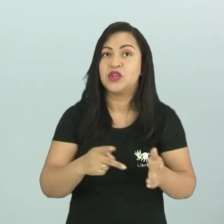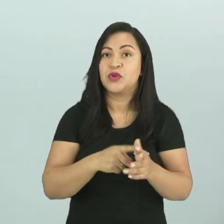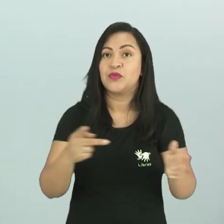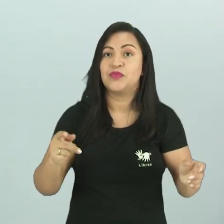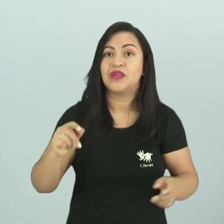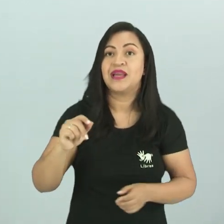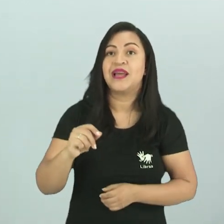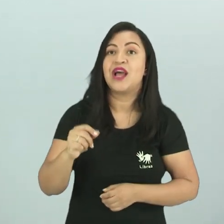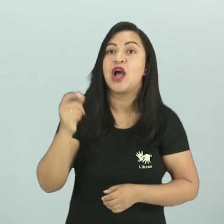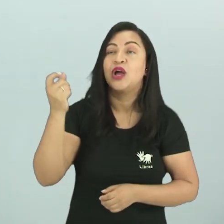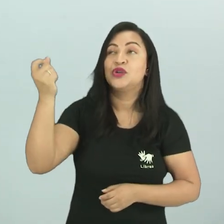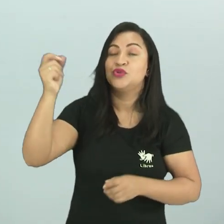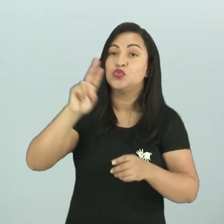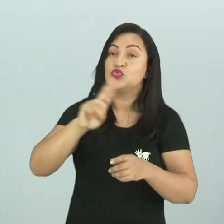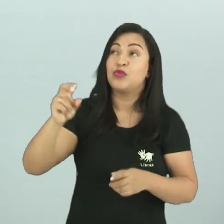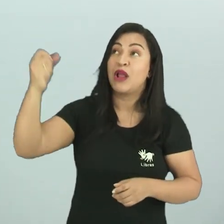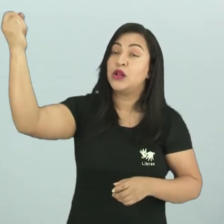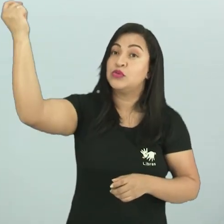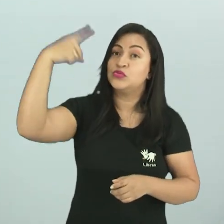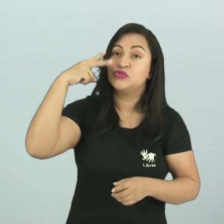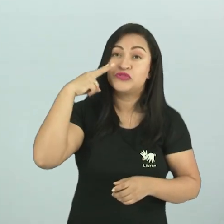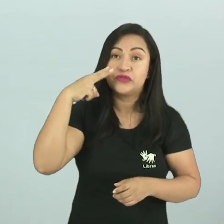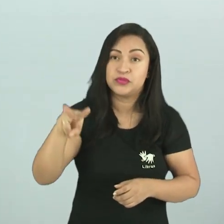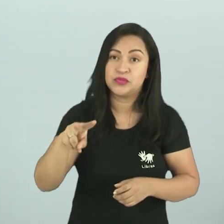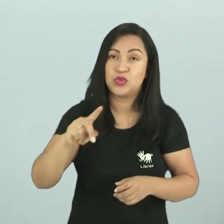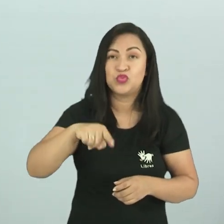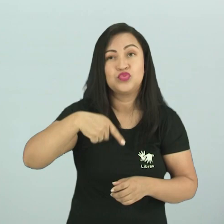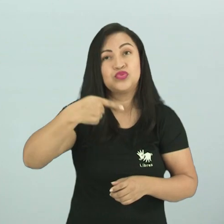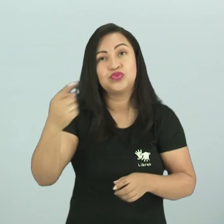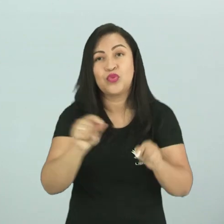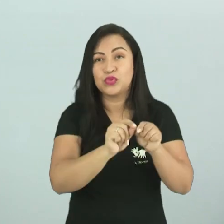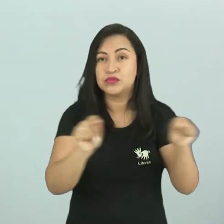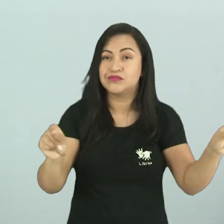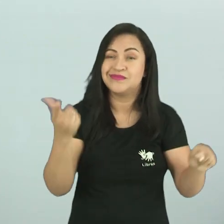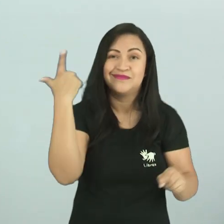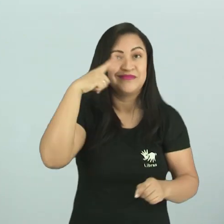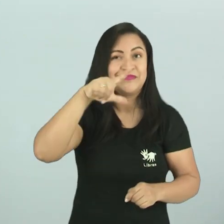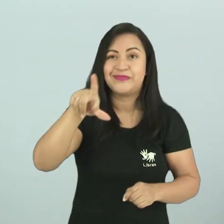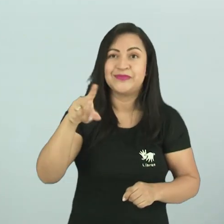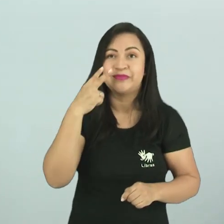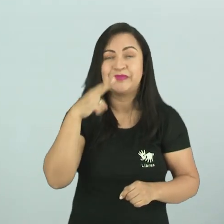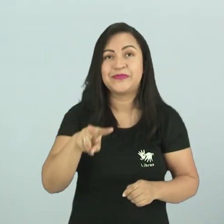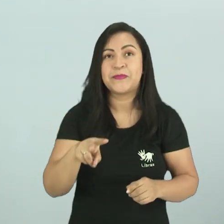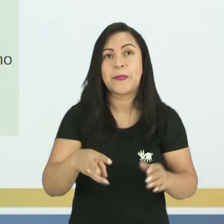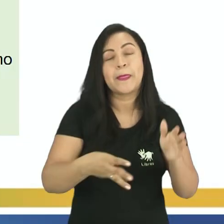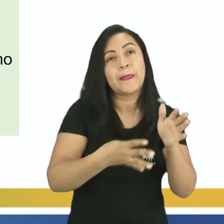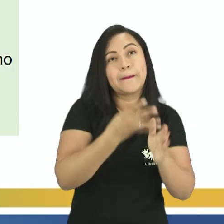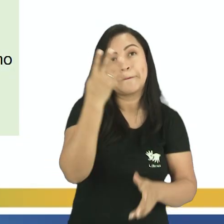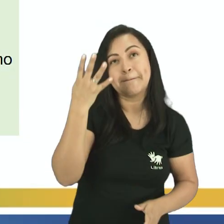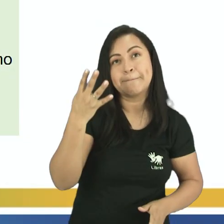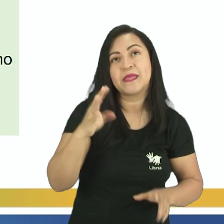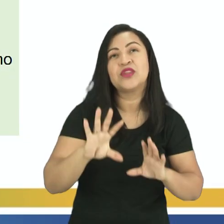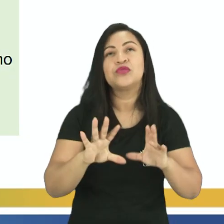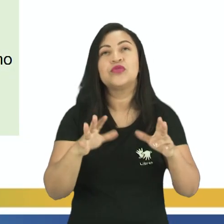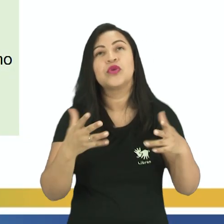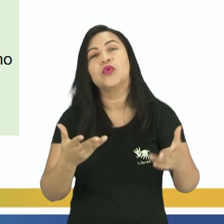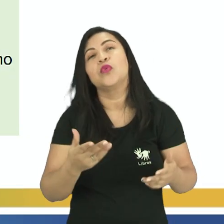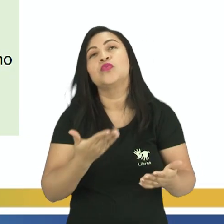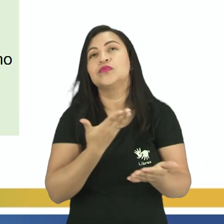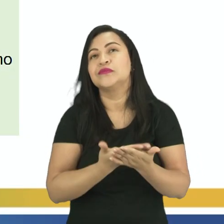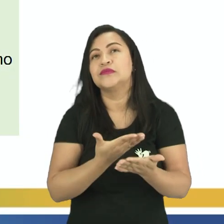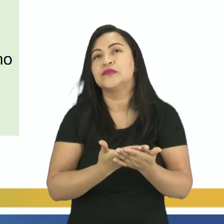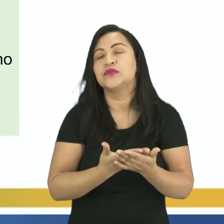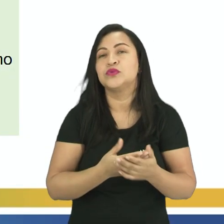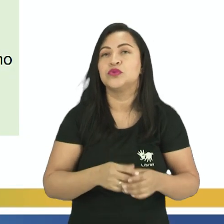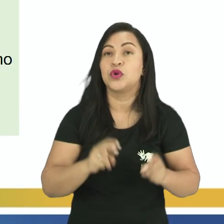de luz visível. Os demais comprimentos nós não conseguimos enxergar. Quarta questão. De acordo com o que foi